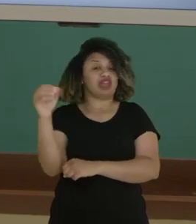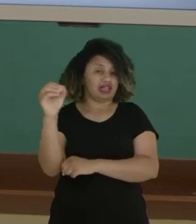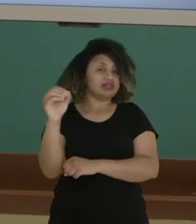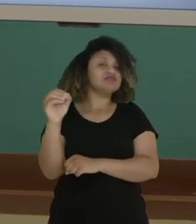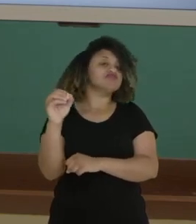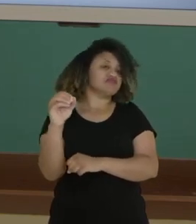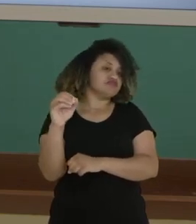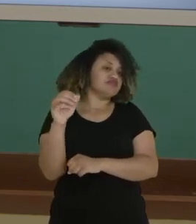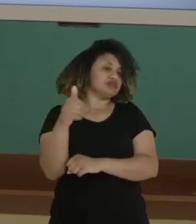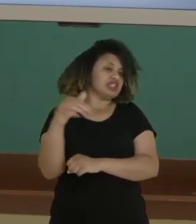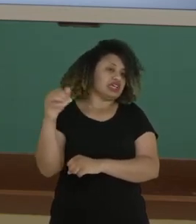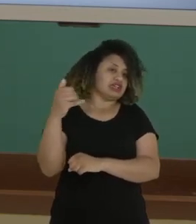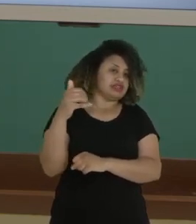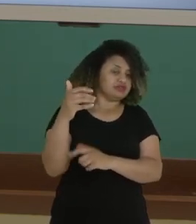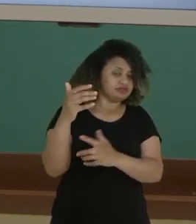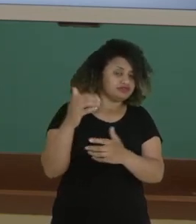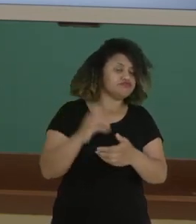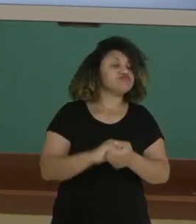10 anos.